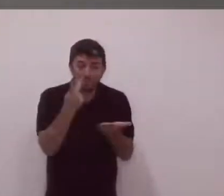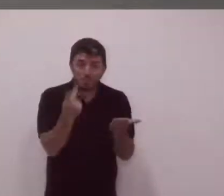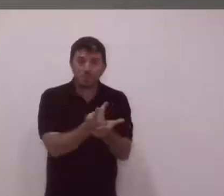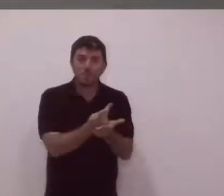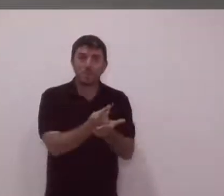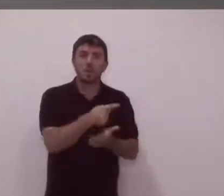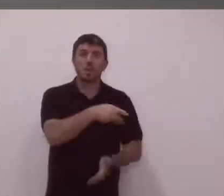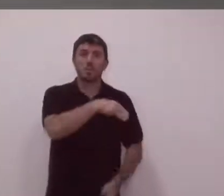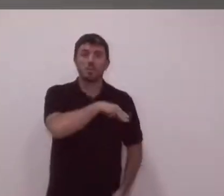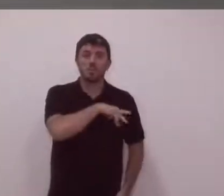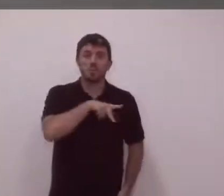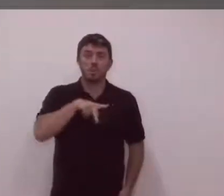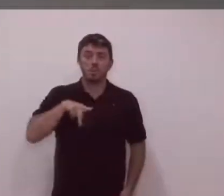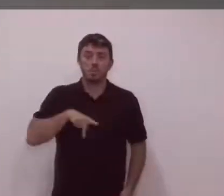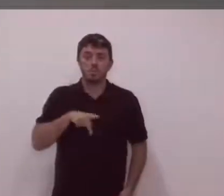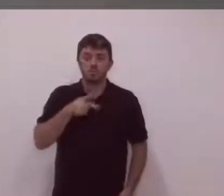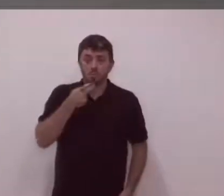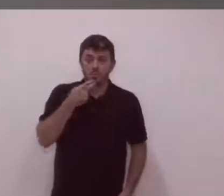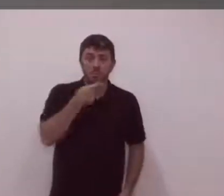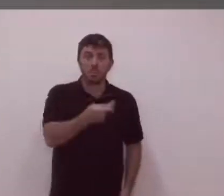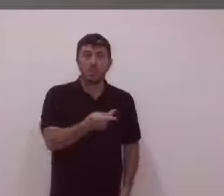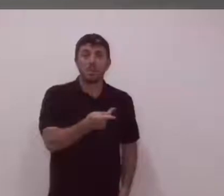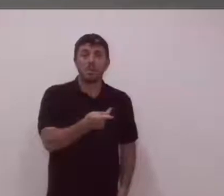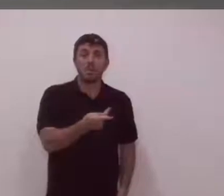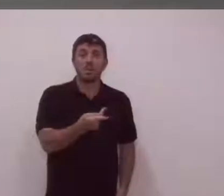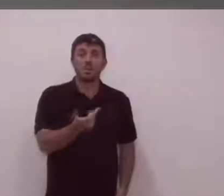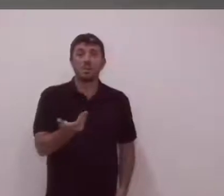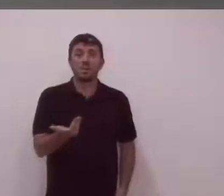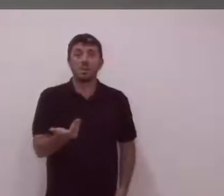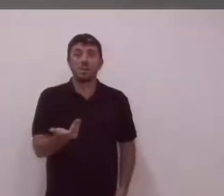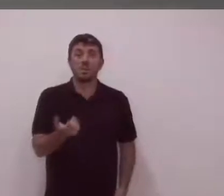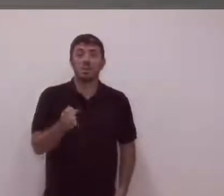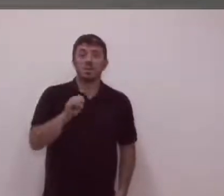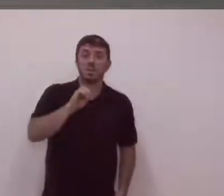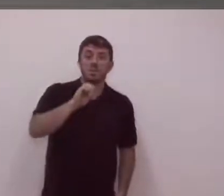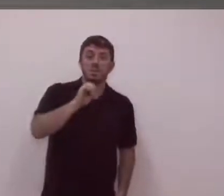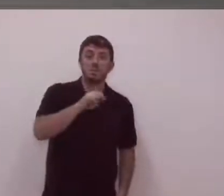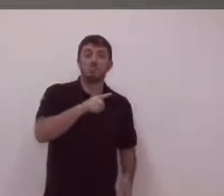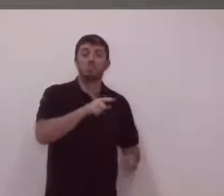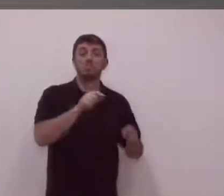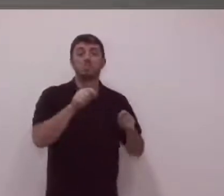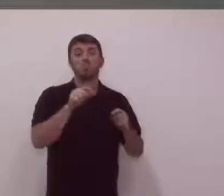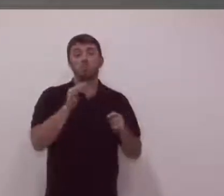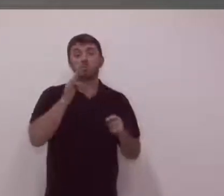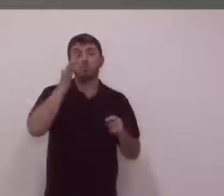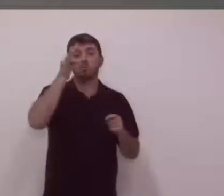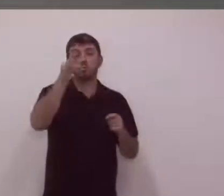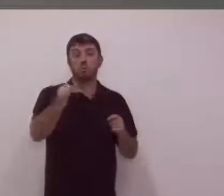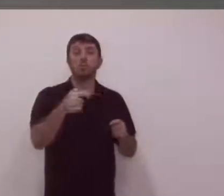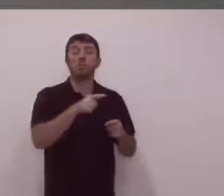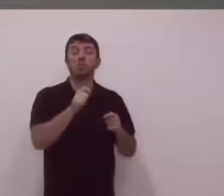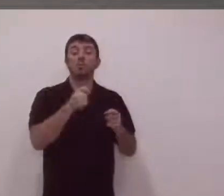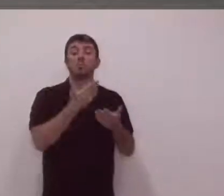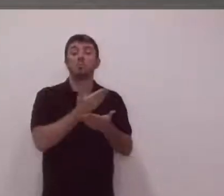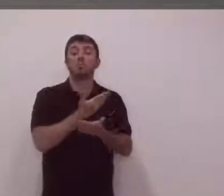Ministério Público está apontando se vai devolver pode até perder direitos políticos lá em uma eventual ação